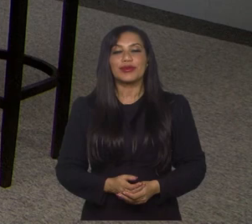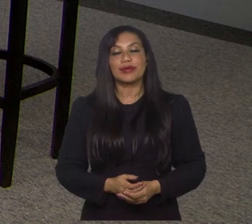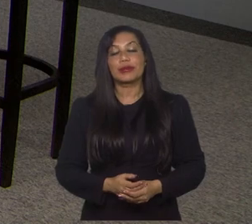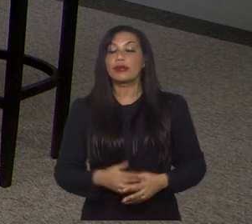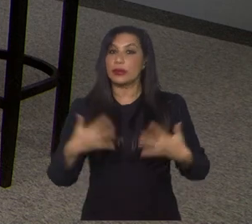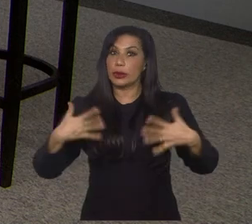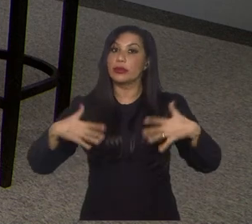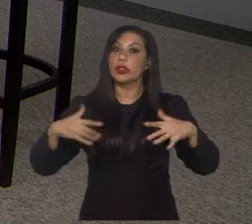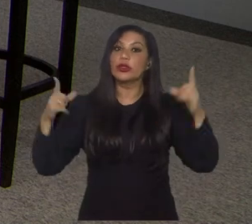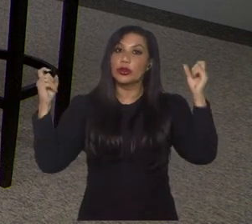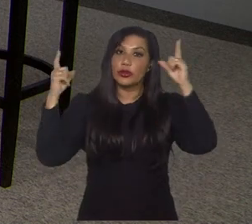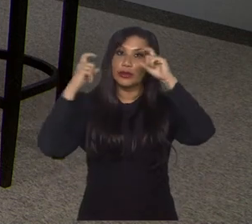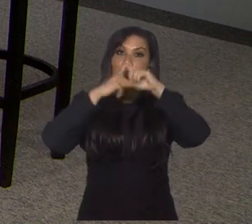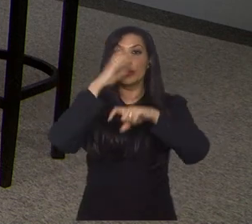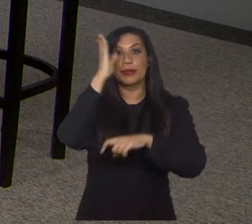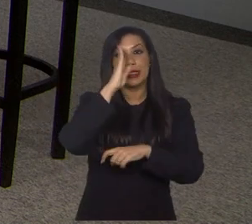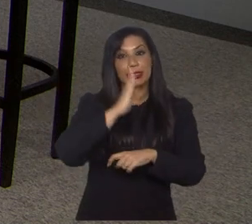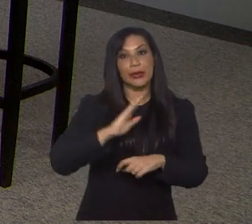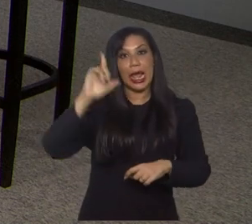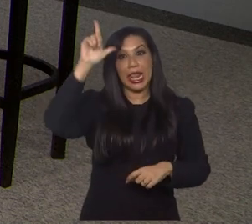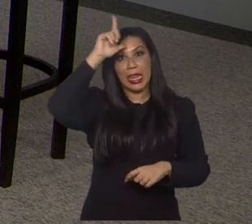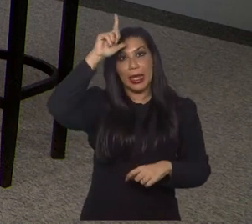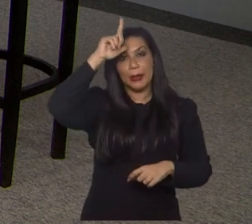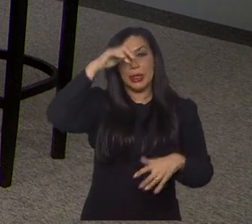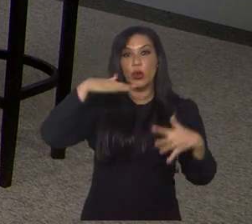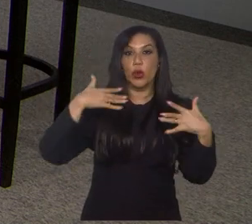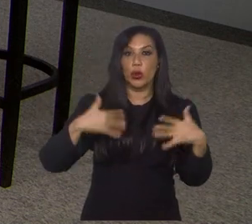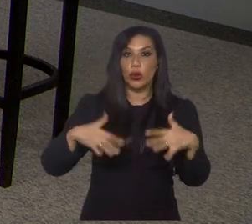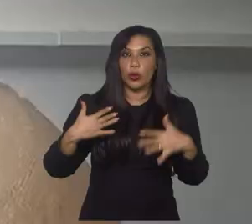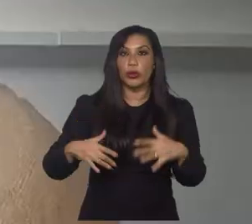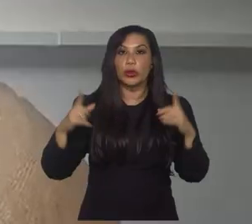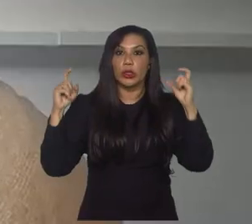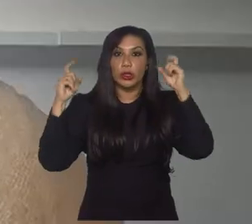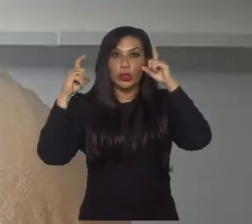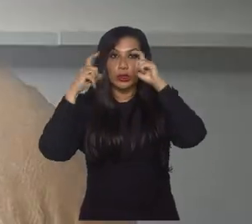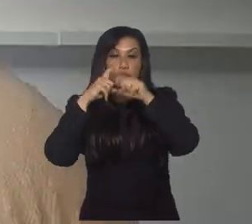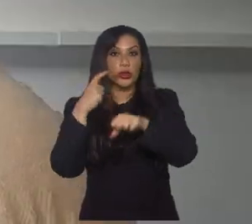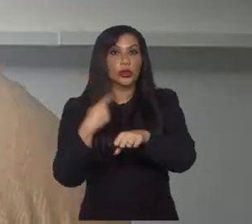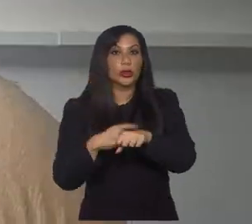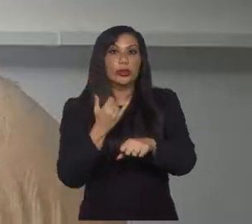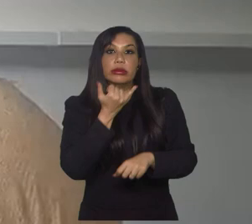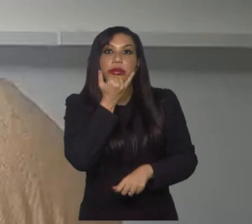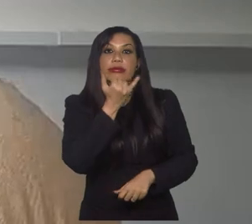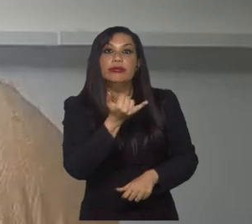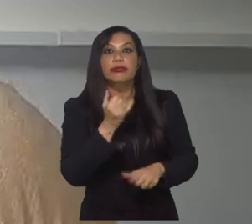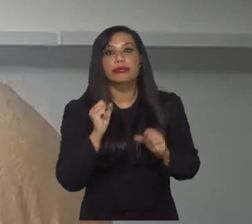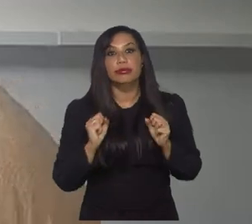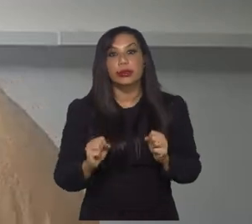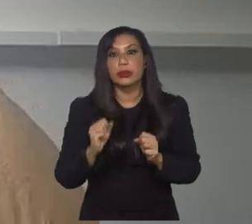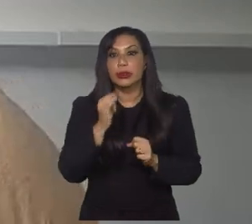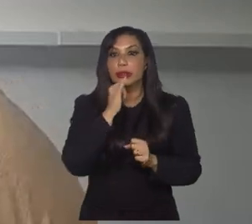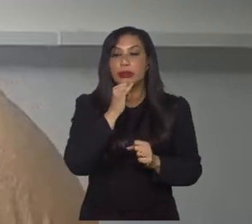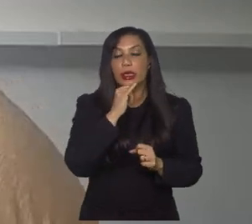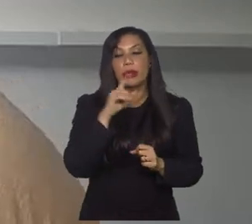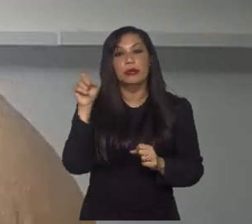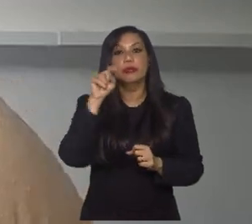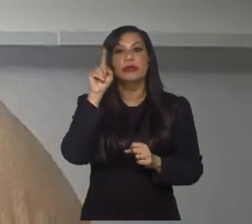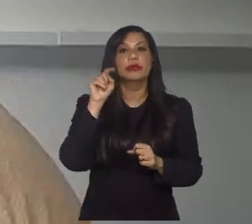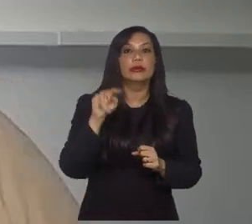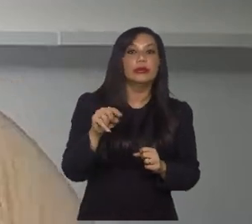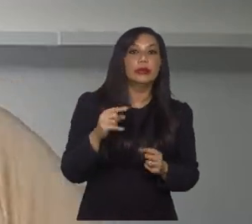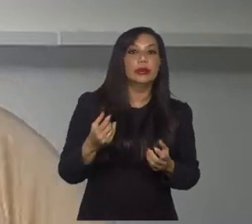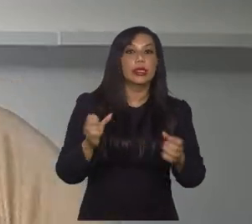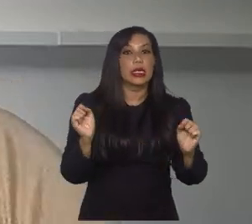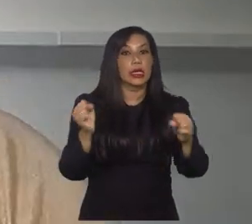Duelo difícil. Brasil e Alemanha seria uma parada duríssima. E, de repente, acho que dá pra gente, quem sabe, chegar no